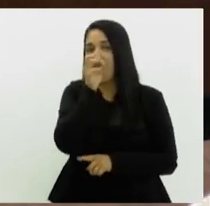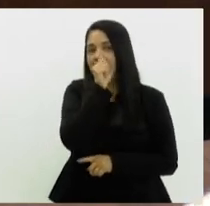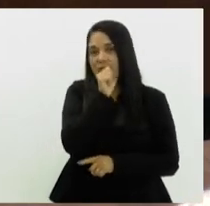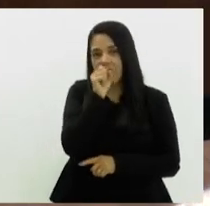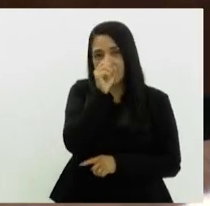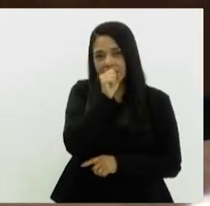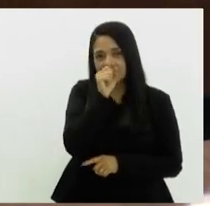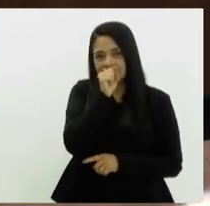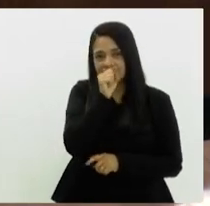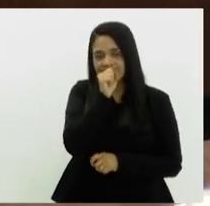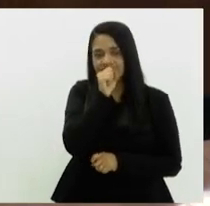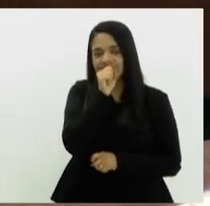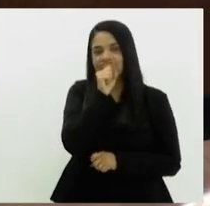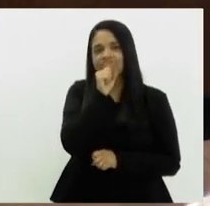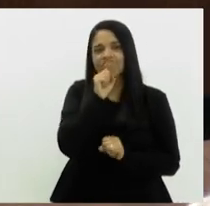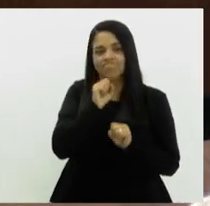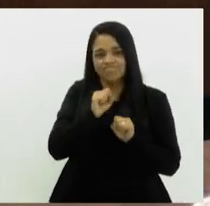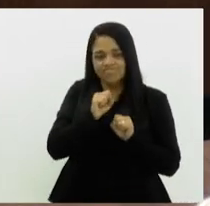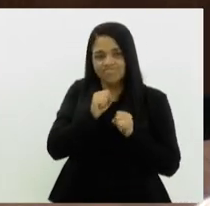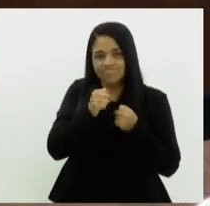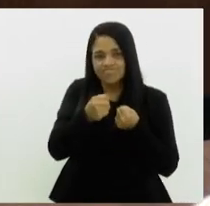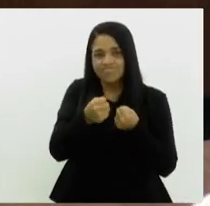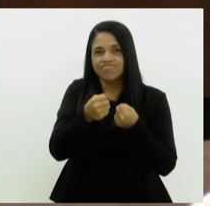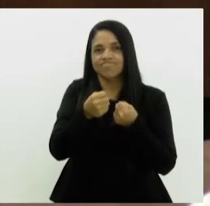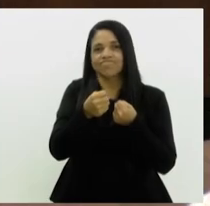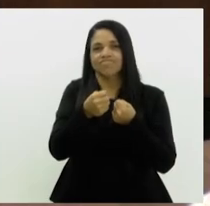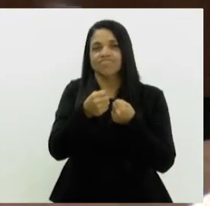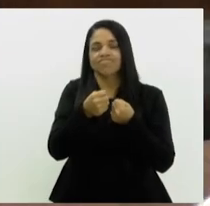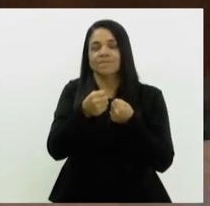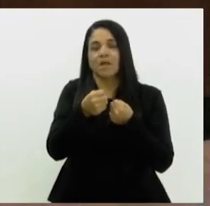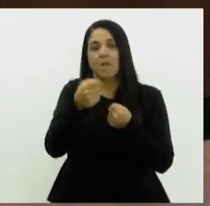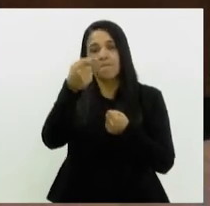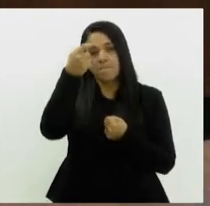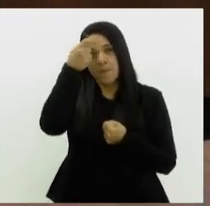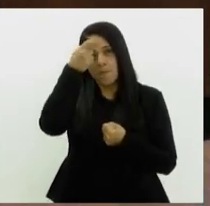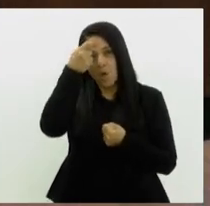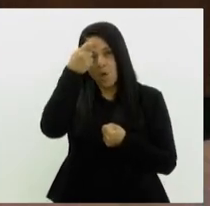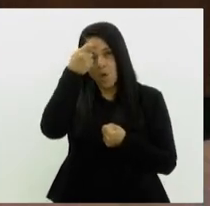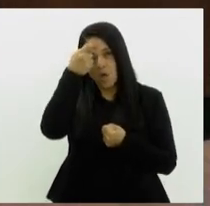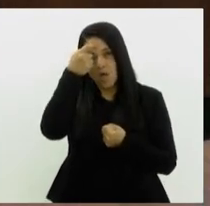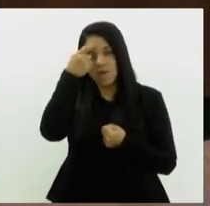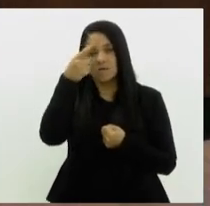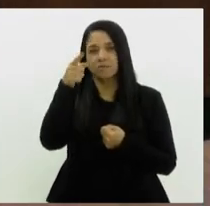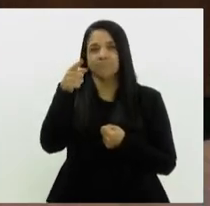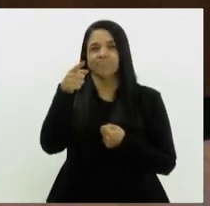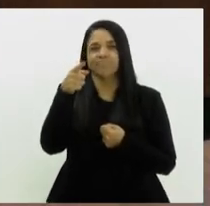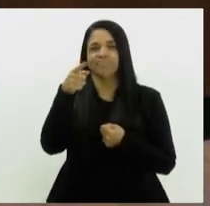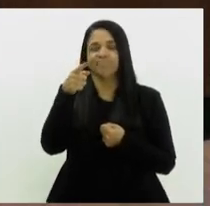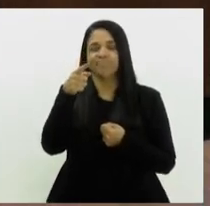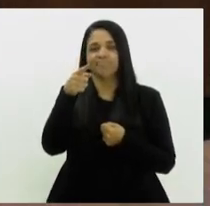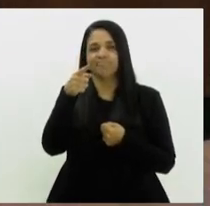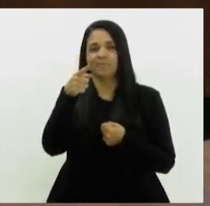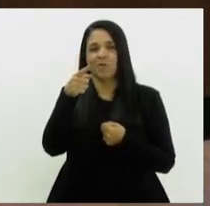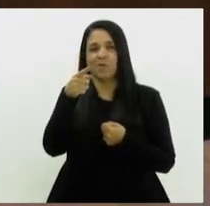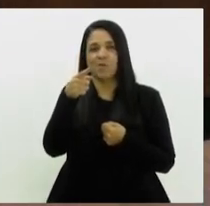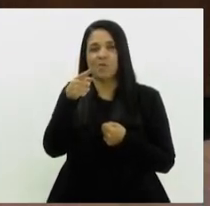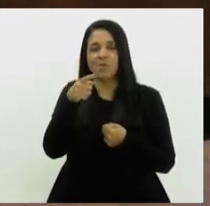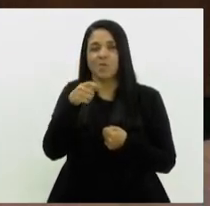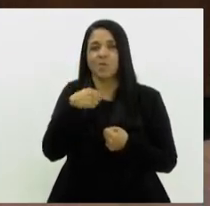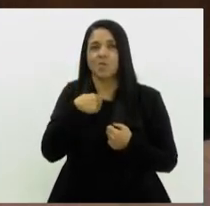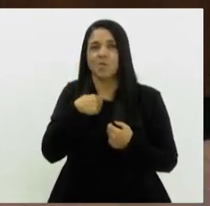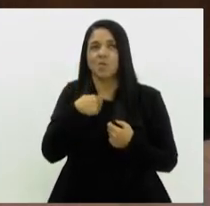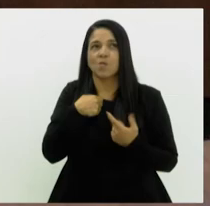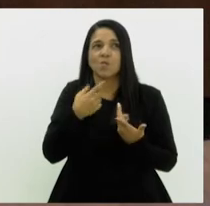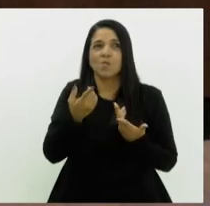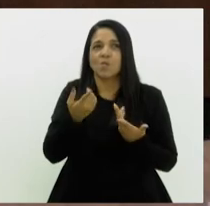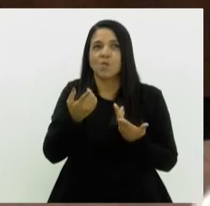combate mais acirradamente, traz à memória, à lembrança de todos, um ato cruel que acontece cotidianamente na